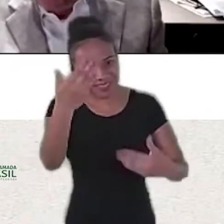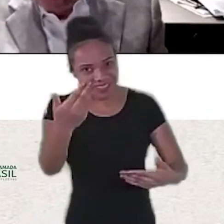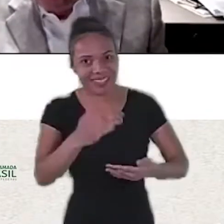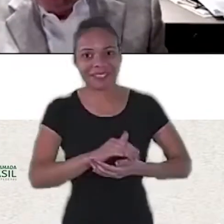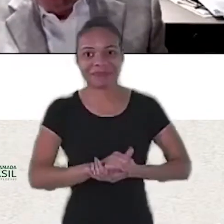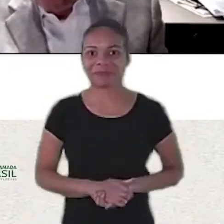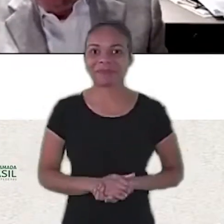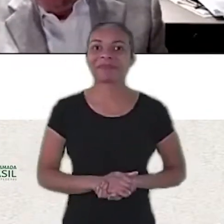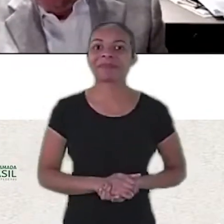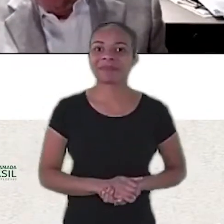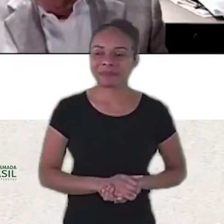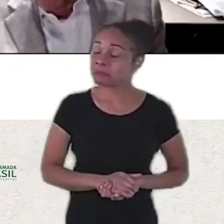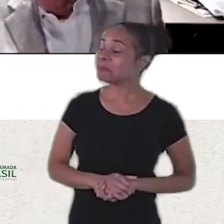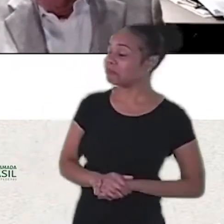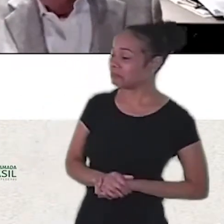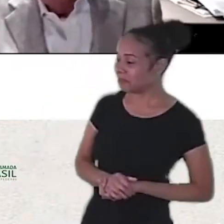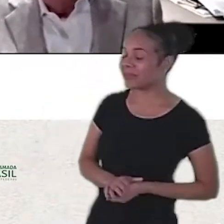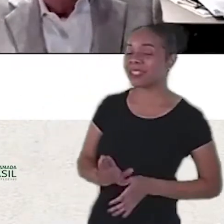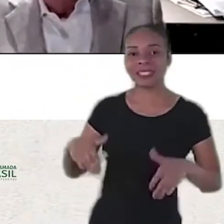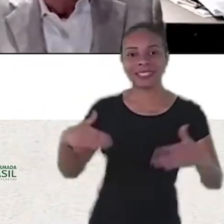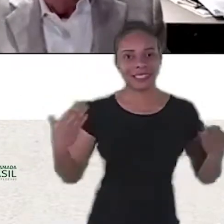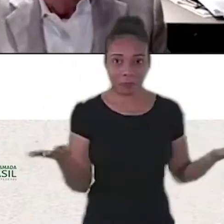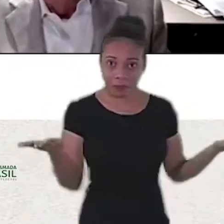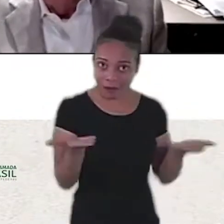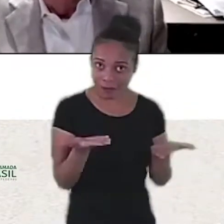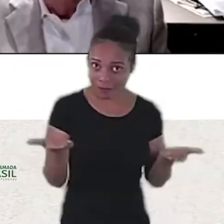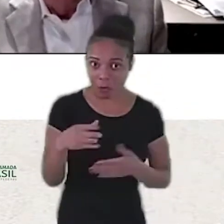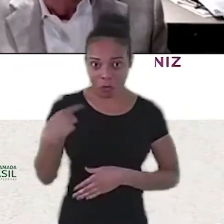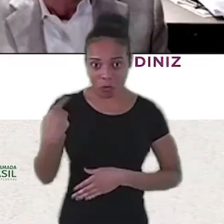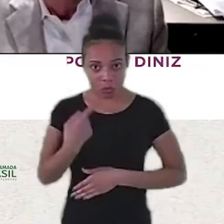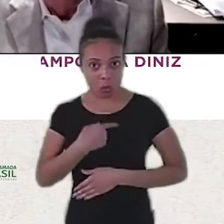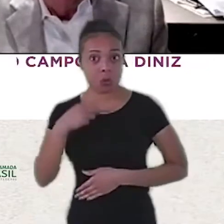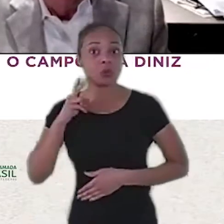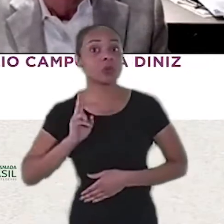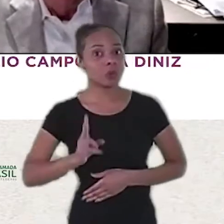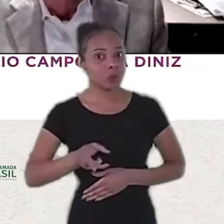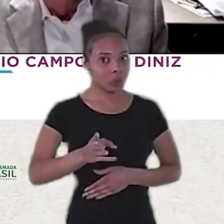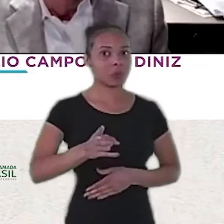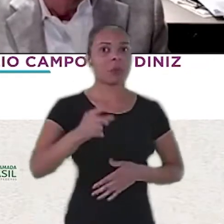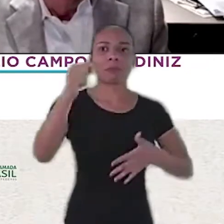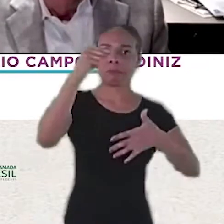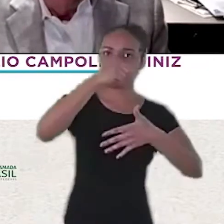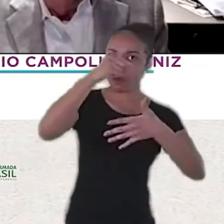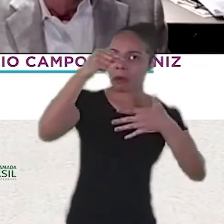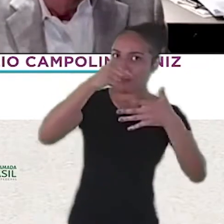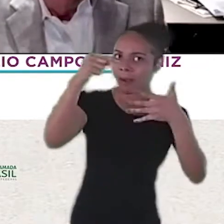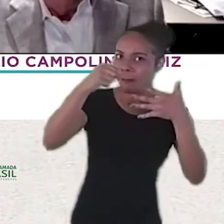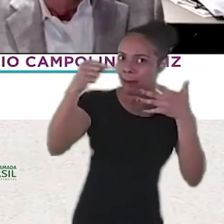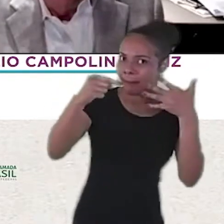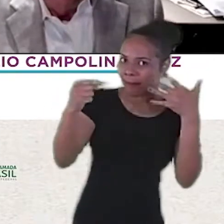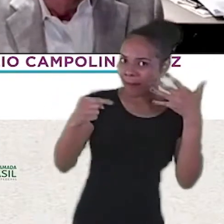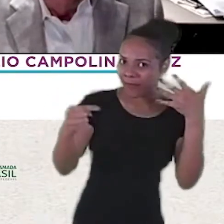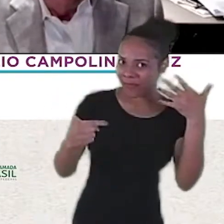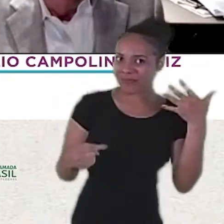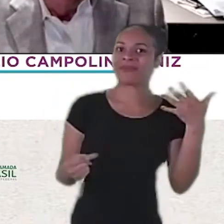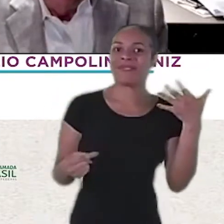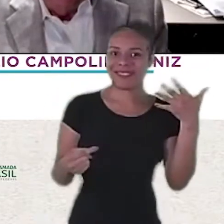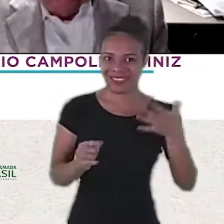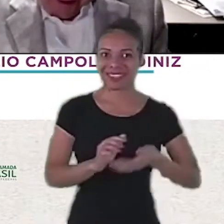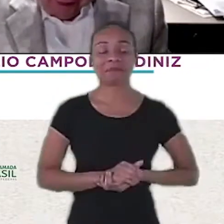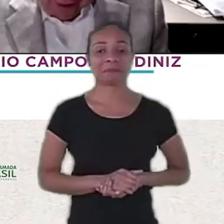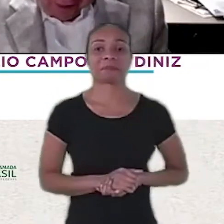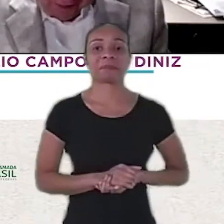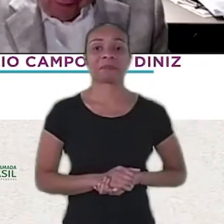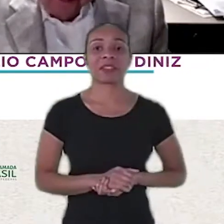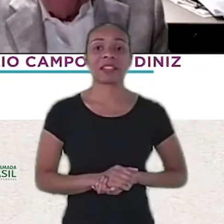seguinte, a partir de agora nós vamos continuar levantando questão por questão que foi apontada pelo Barreto e pelo Campolino e ficar